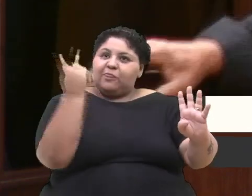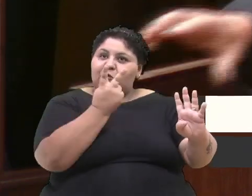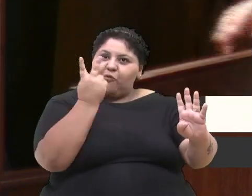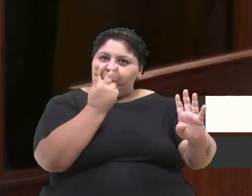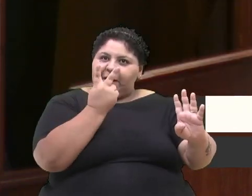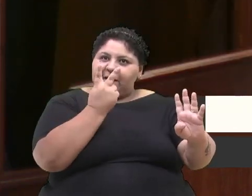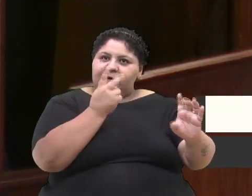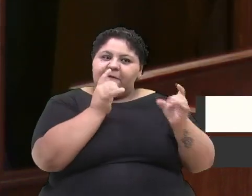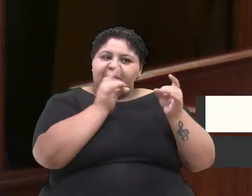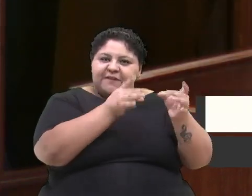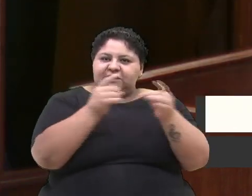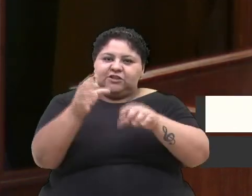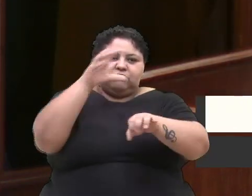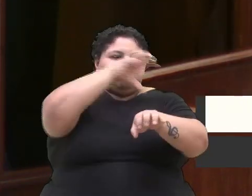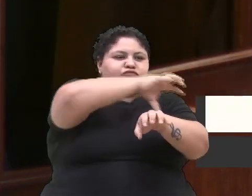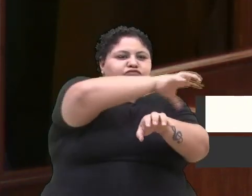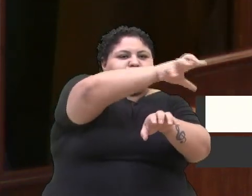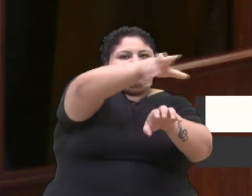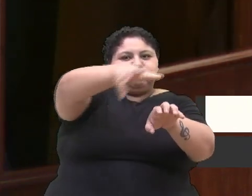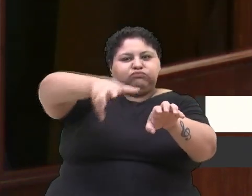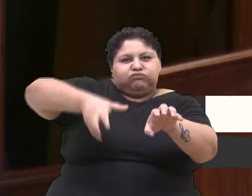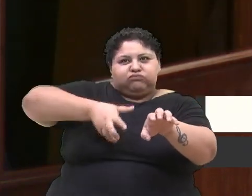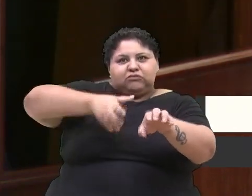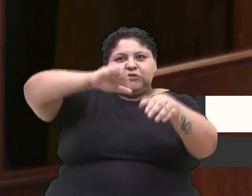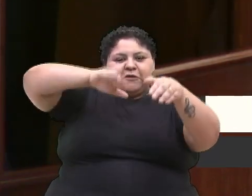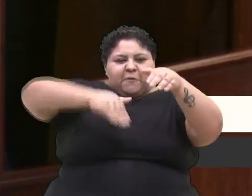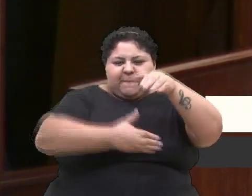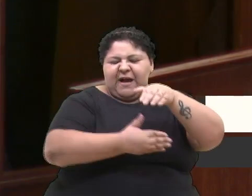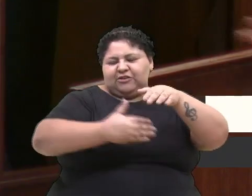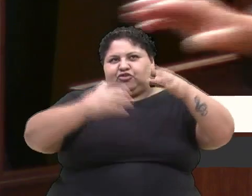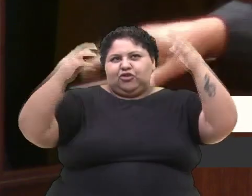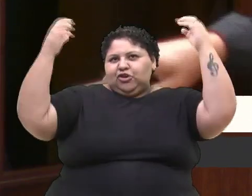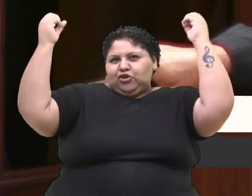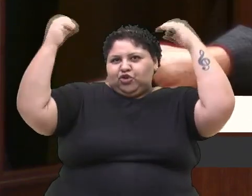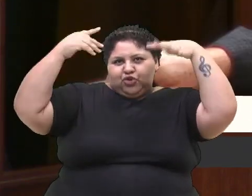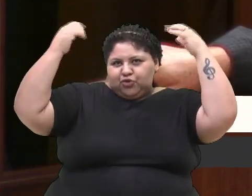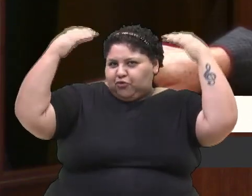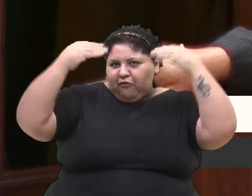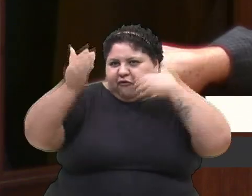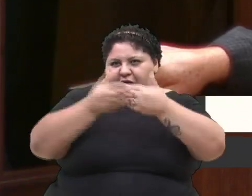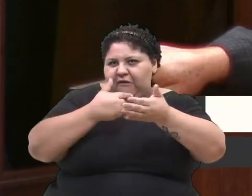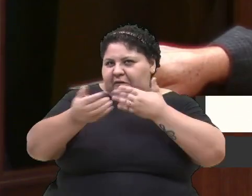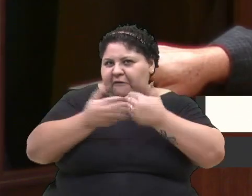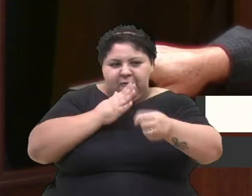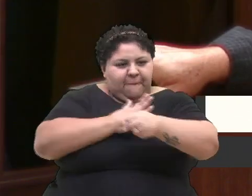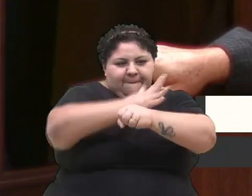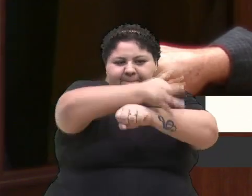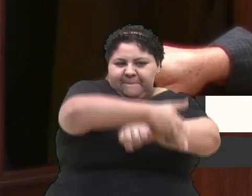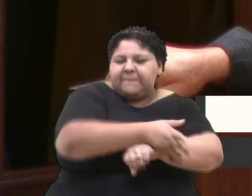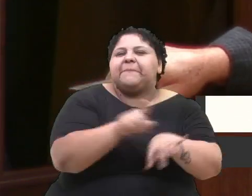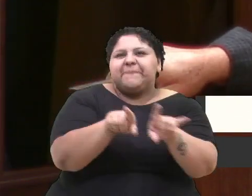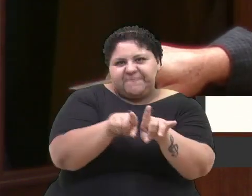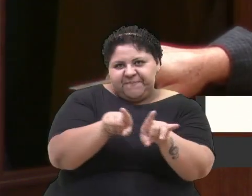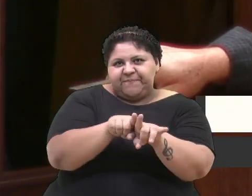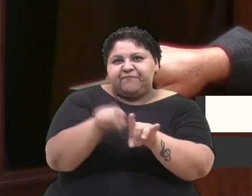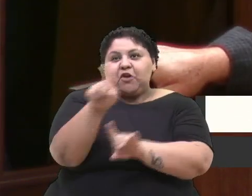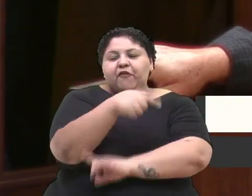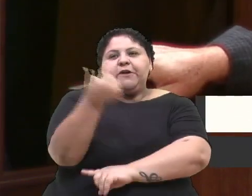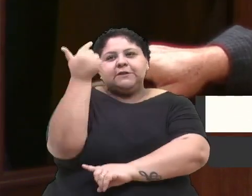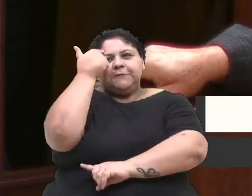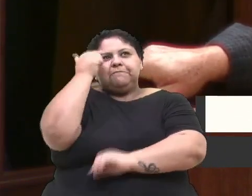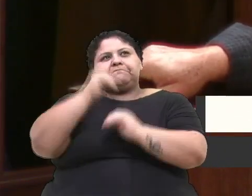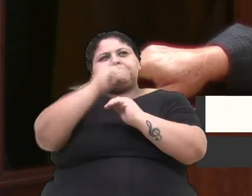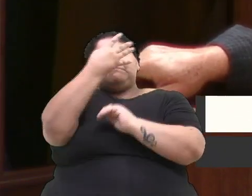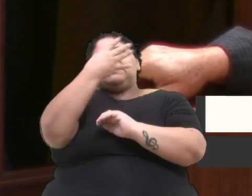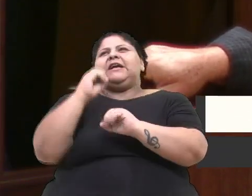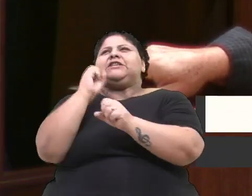tudo ao redor ali, embaixo de chuva, independente disso, madrugada. Então, vocês imaginam, há mais de